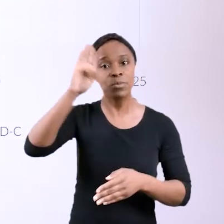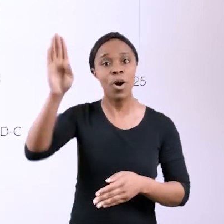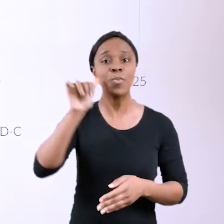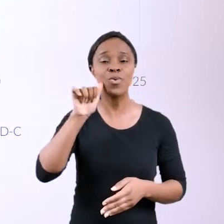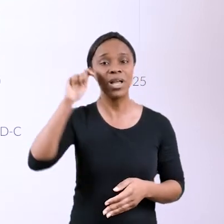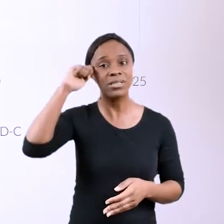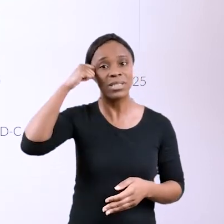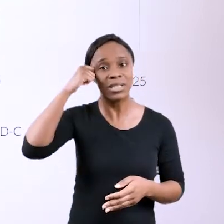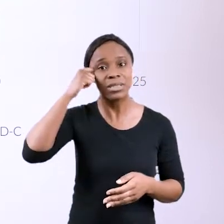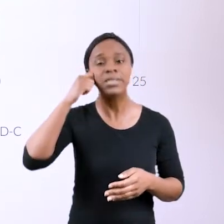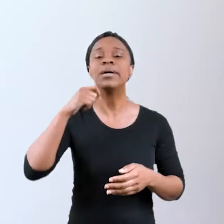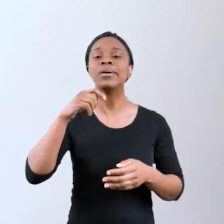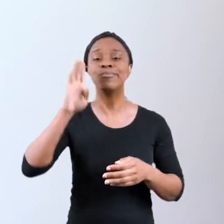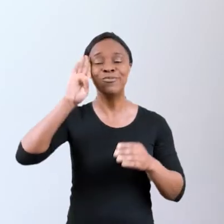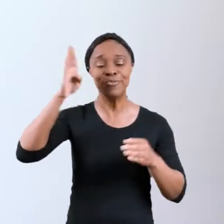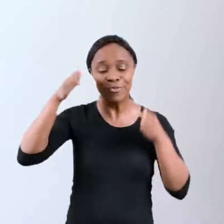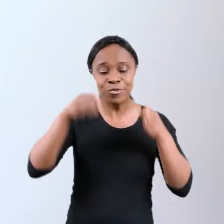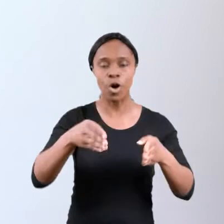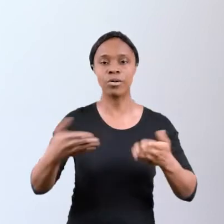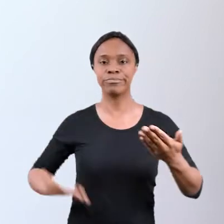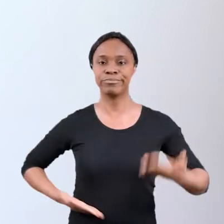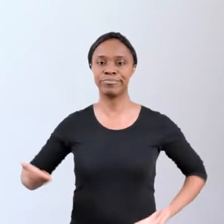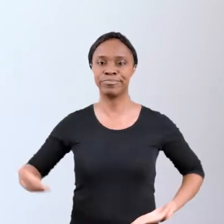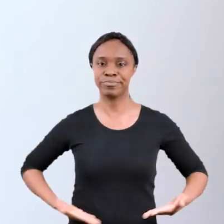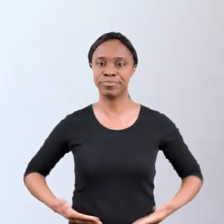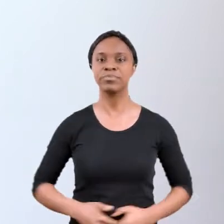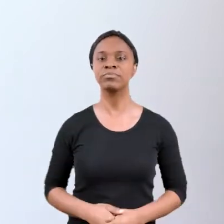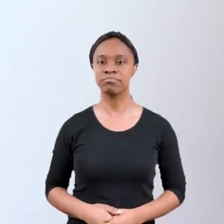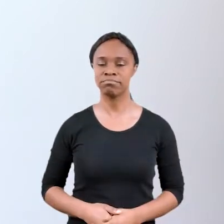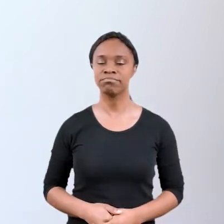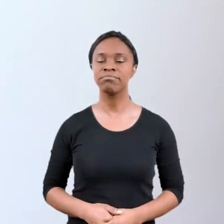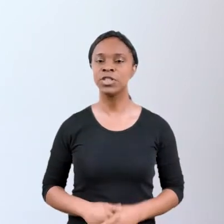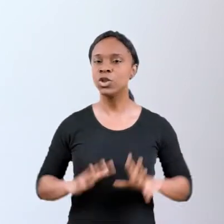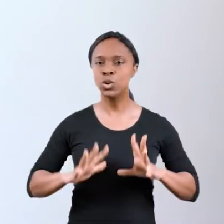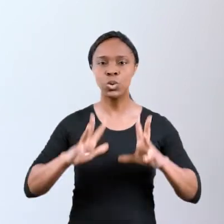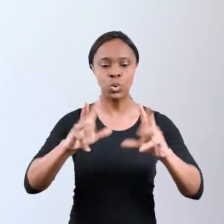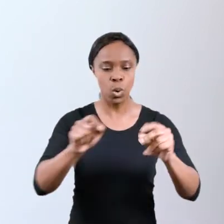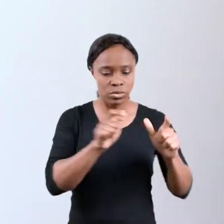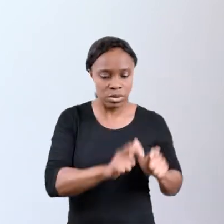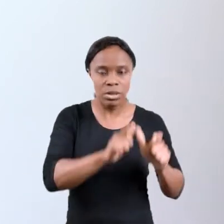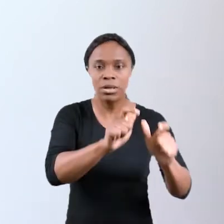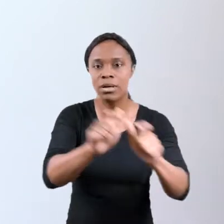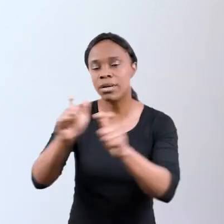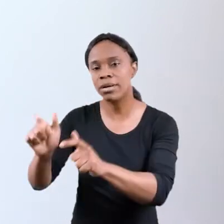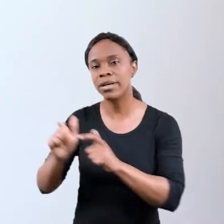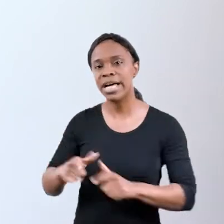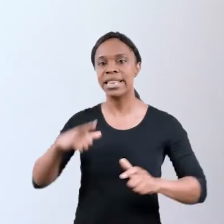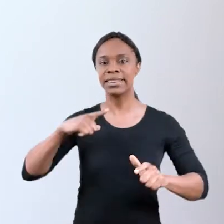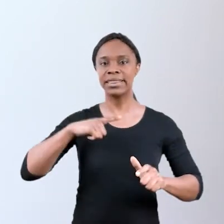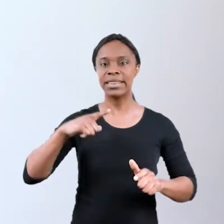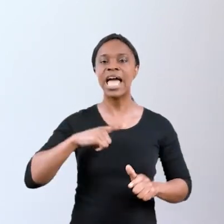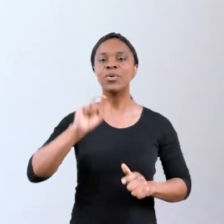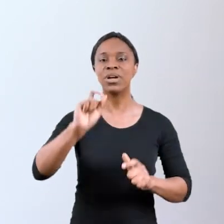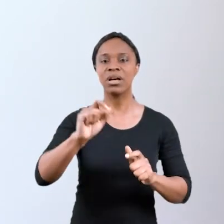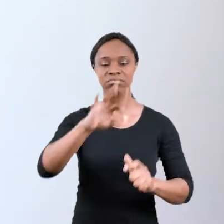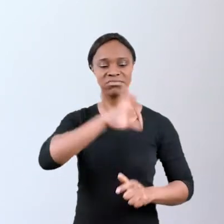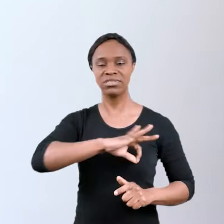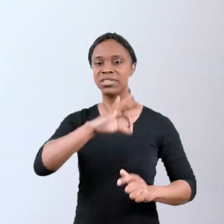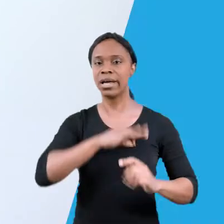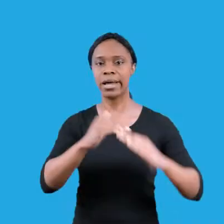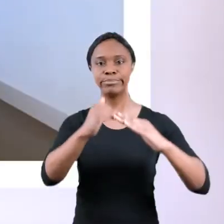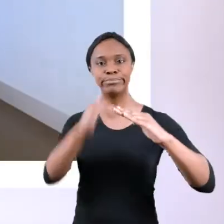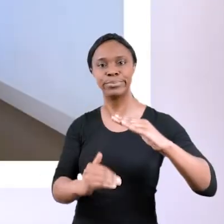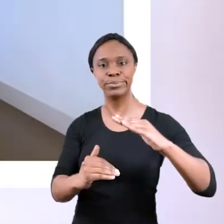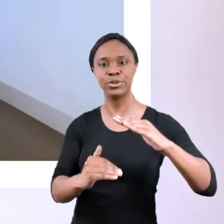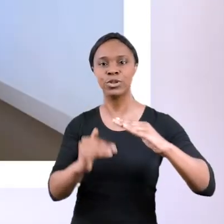nos serviços domésticos. E é bom lembrar que todos esses setores oferecem rendimentos inferiores à média